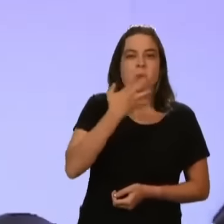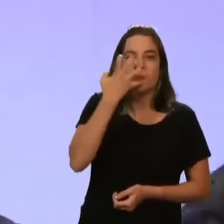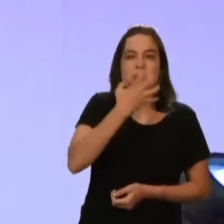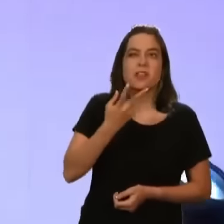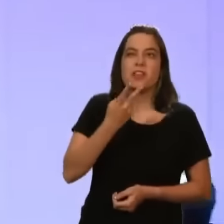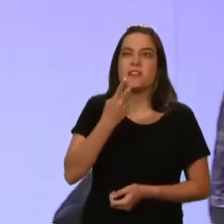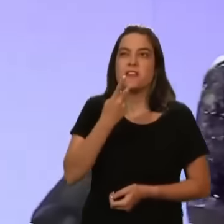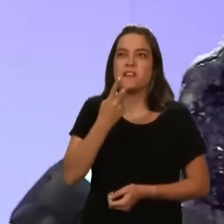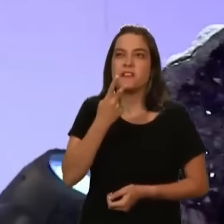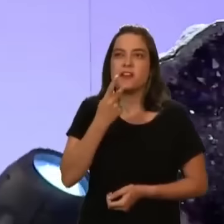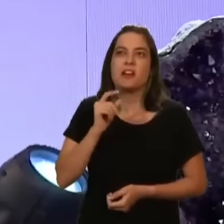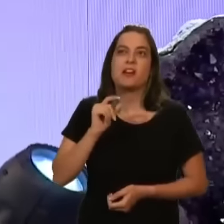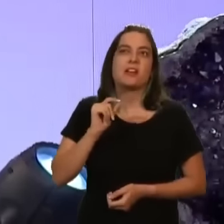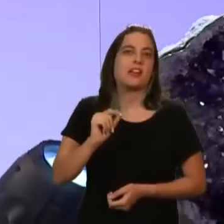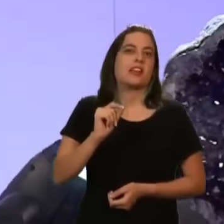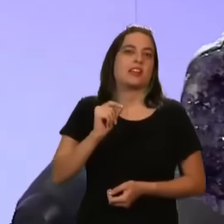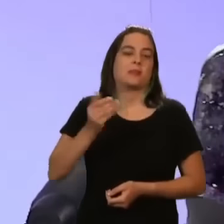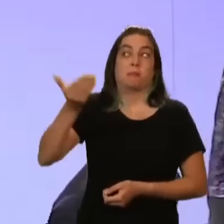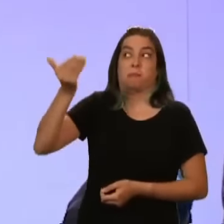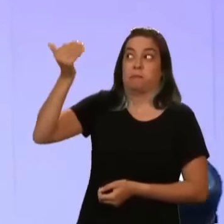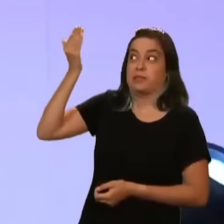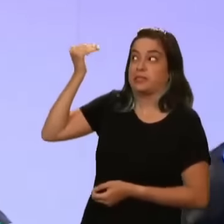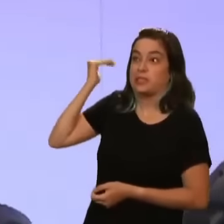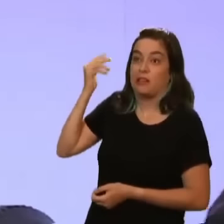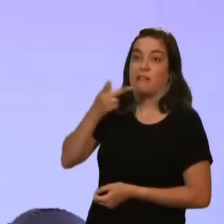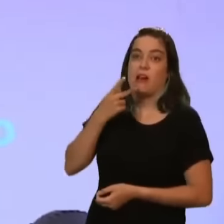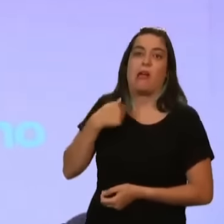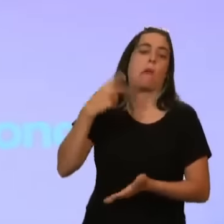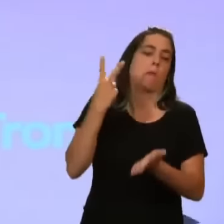Fala, denunciamos a nossa idade agora, irmãs.